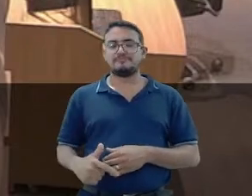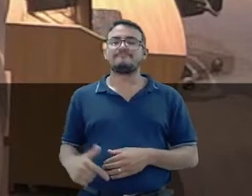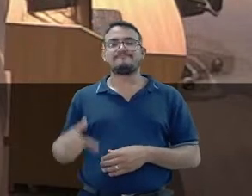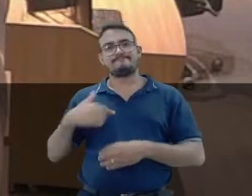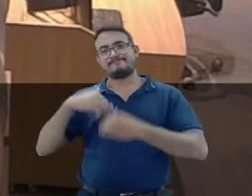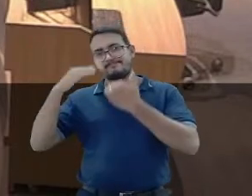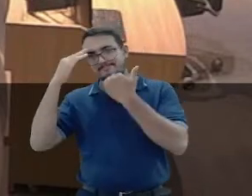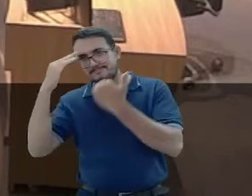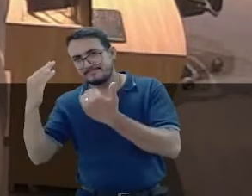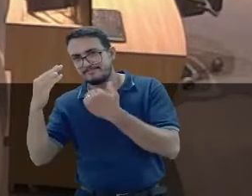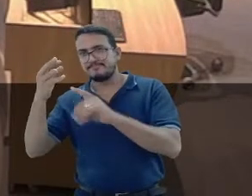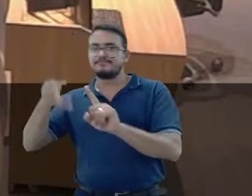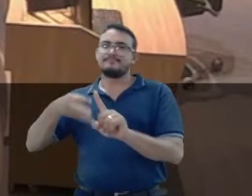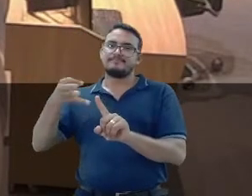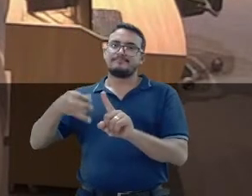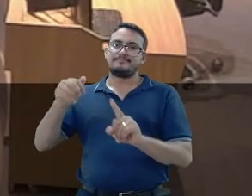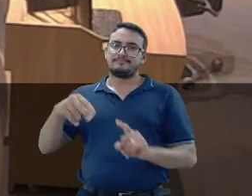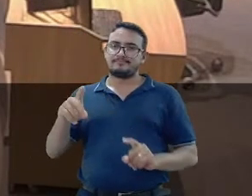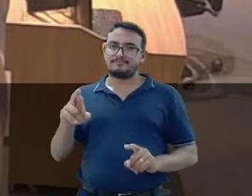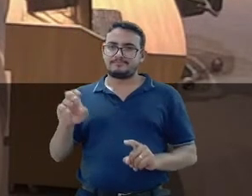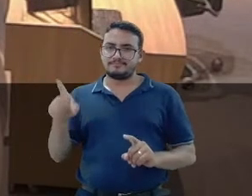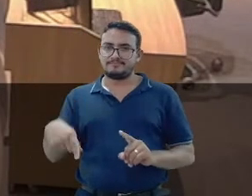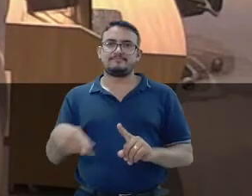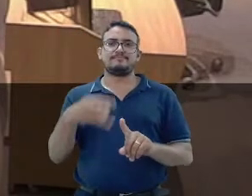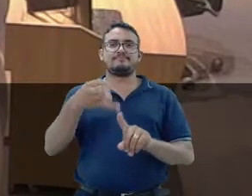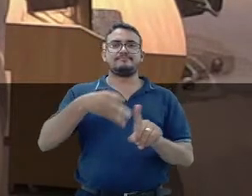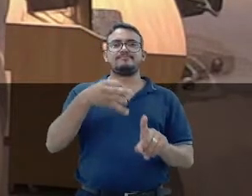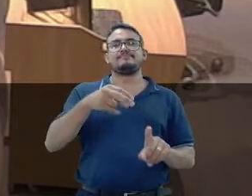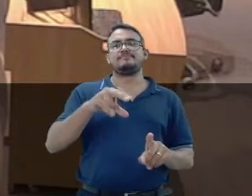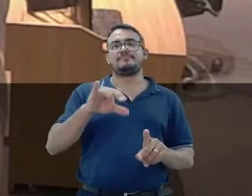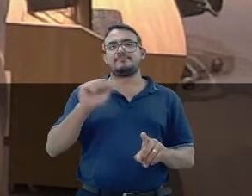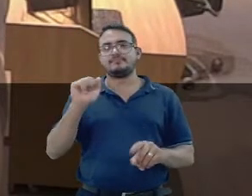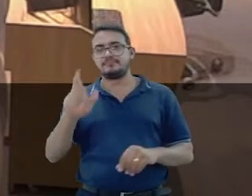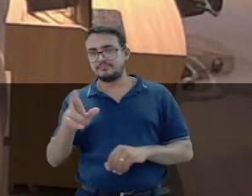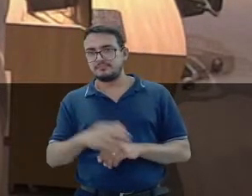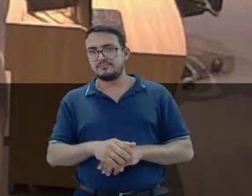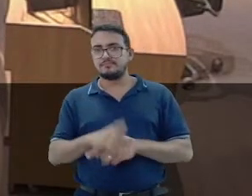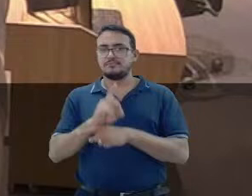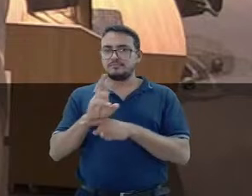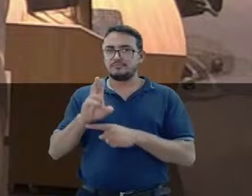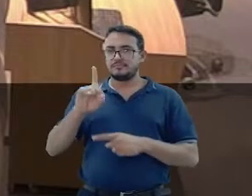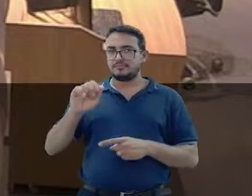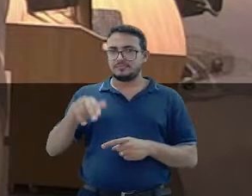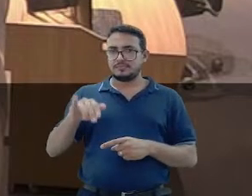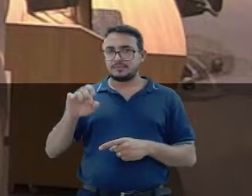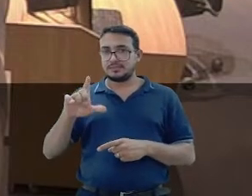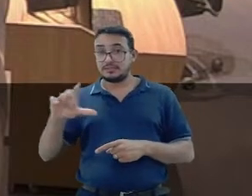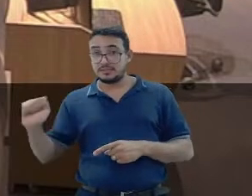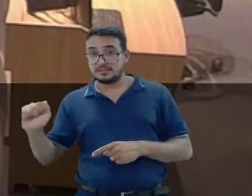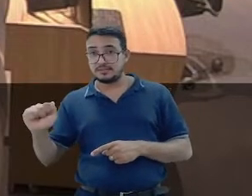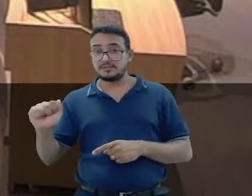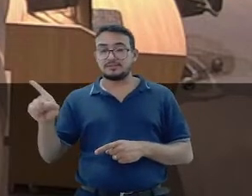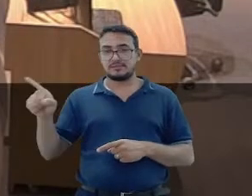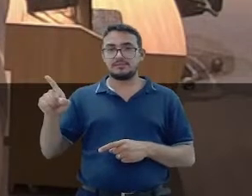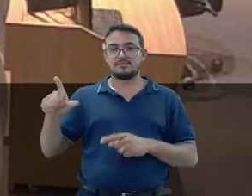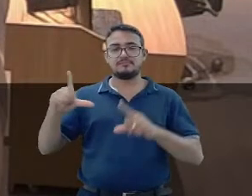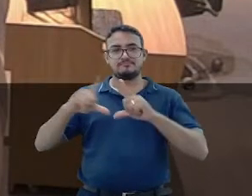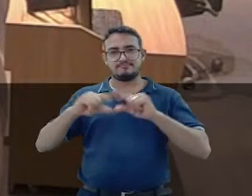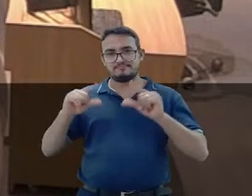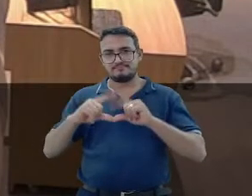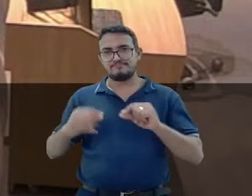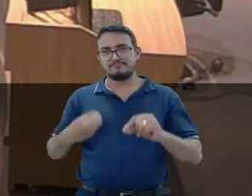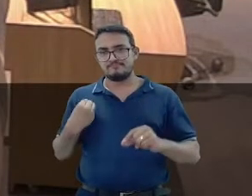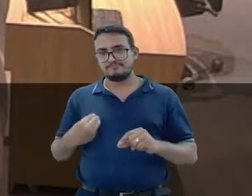ao desembargador André, ao desembargador Nicanor, à doutora Daniela Marques, que está em Brasília e que